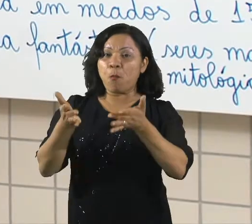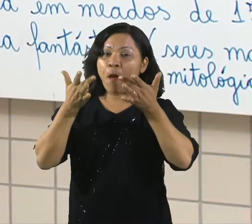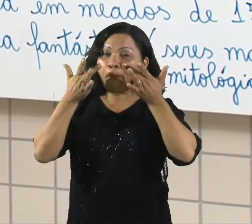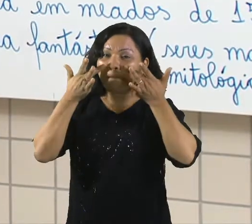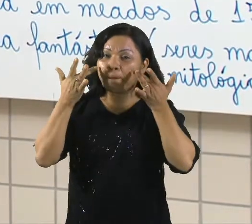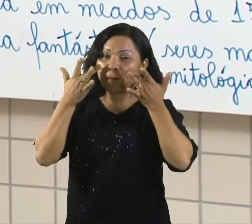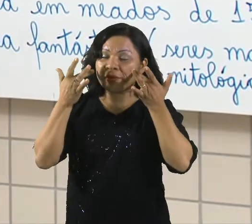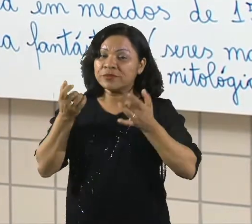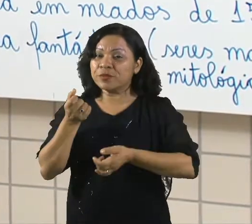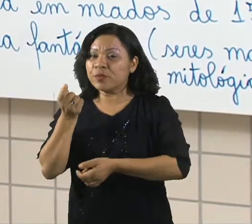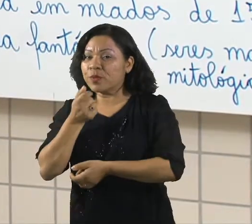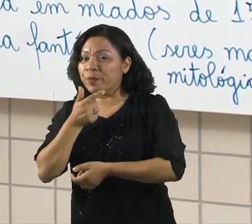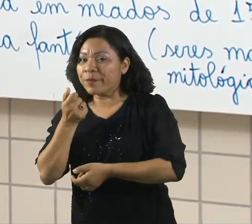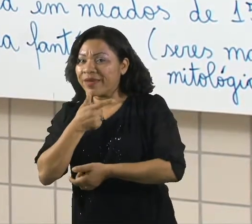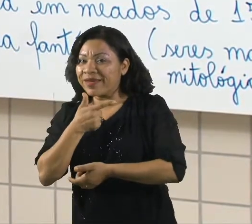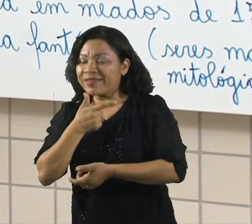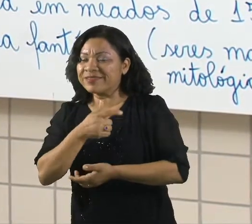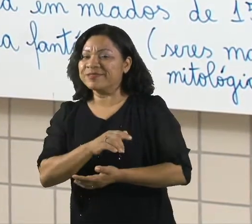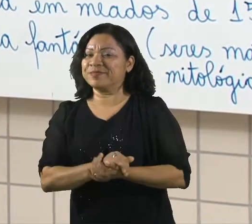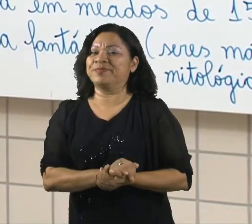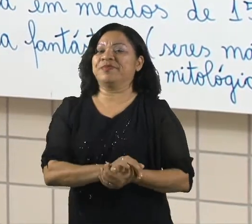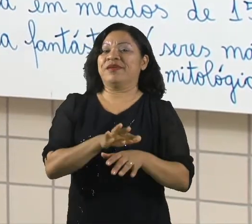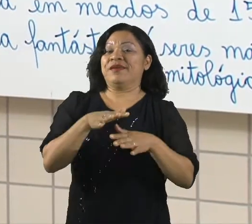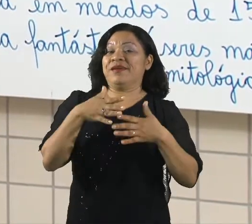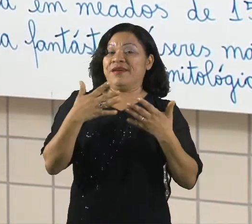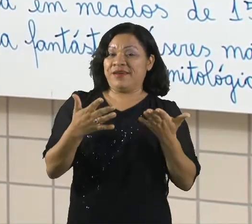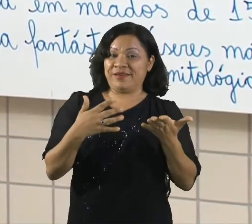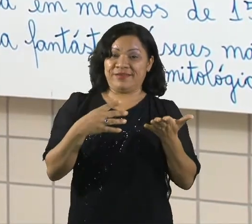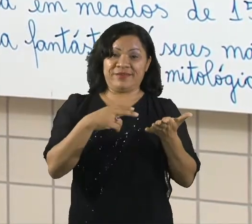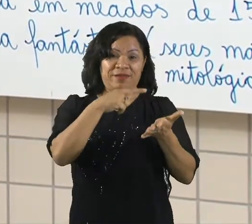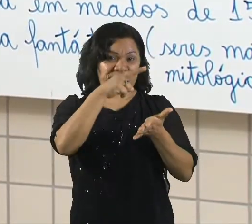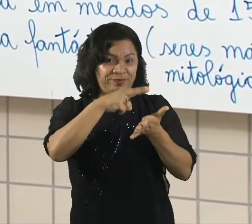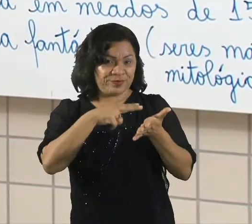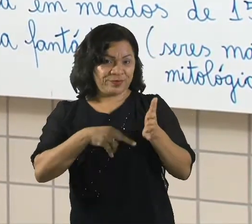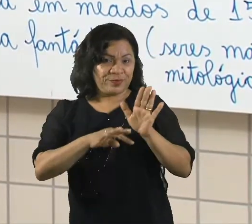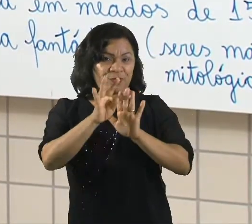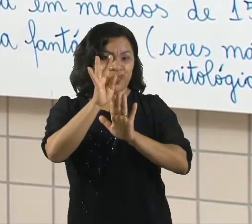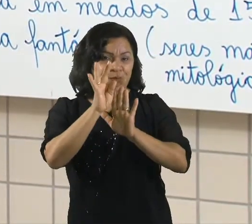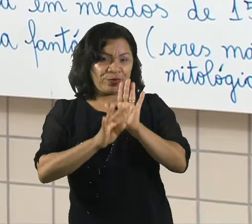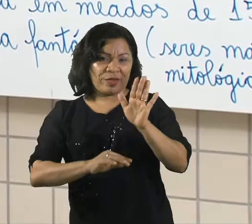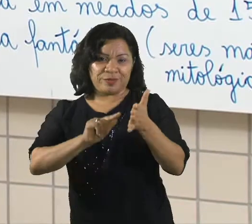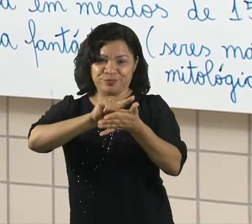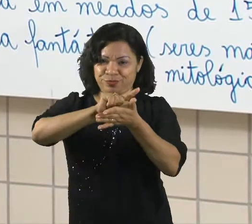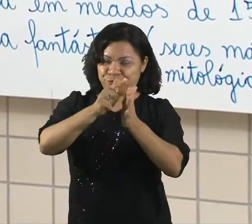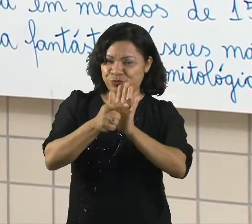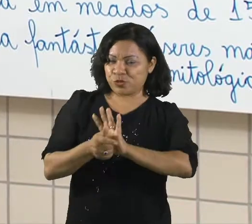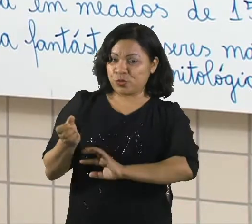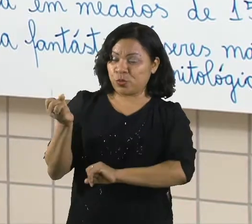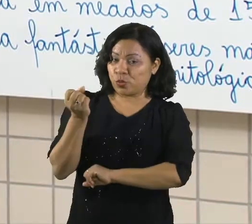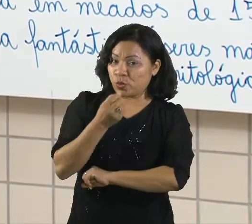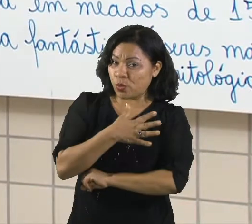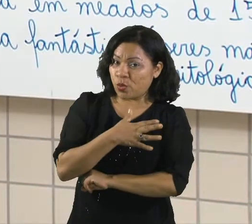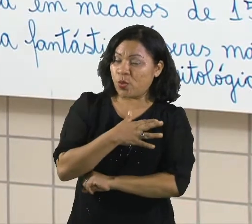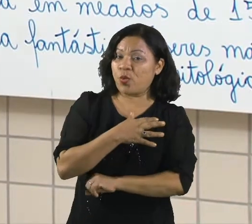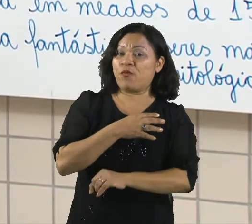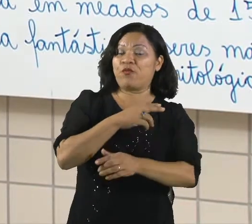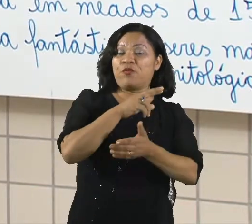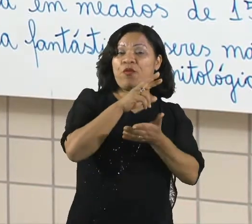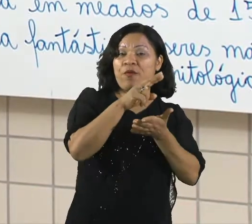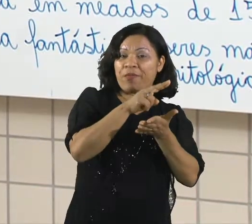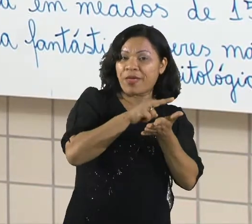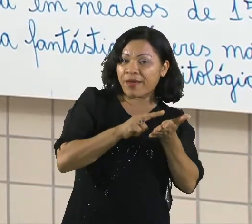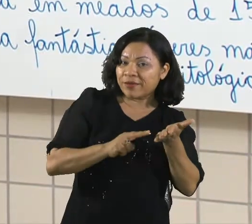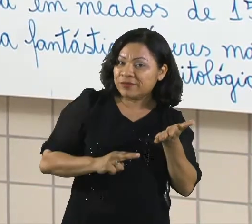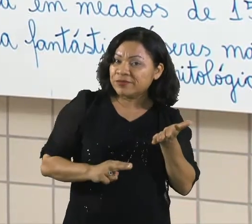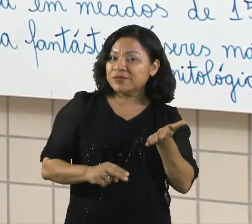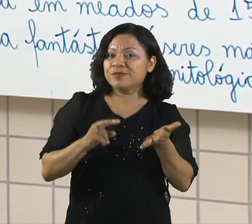comédia. Então, vocês vão ler um texto de gênero novo, porque é um gênero narrativo. Vocês vão ver as personagens,